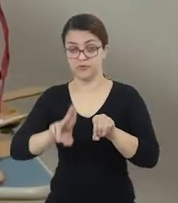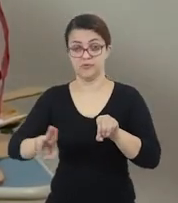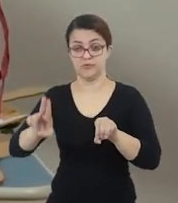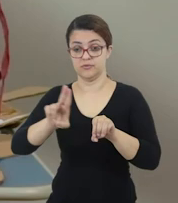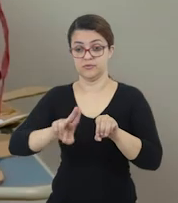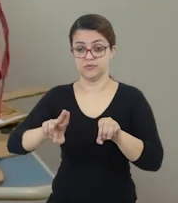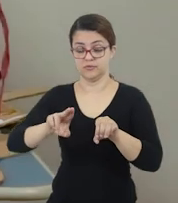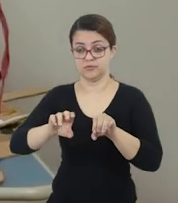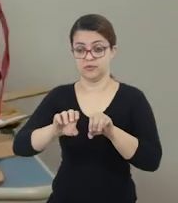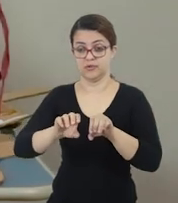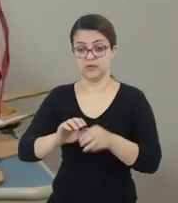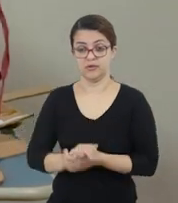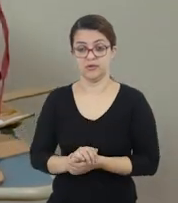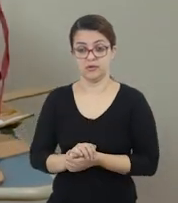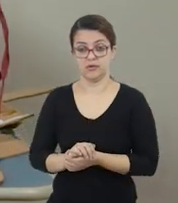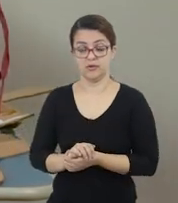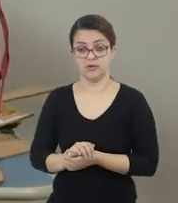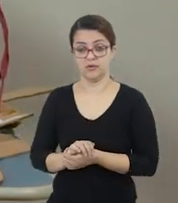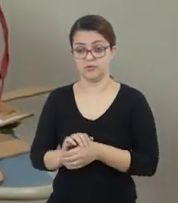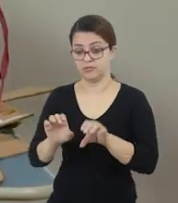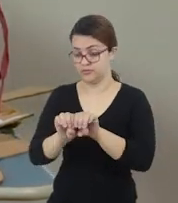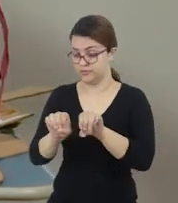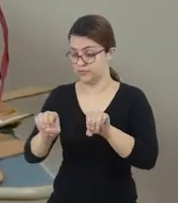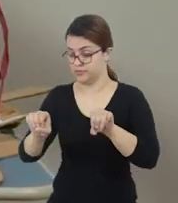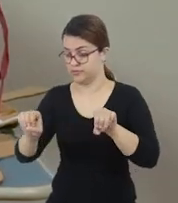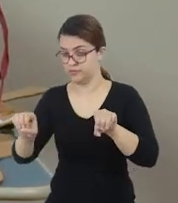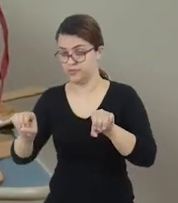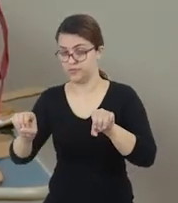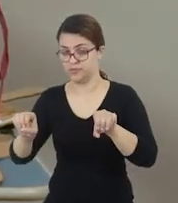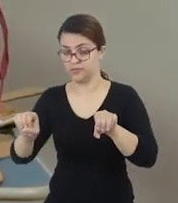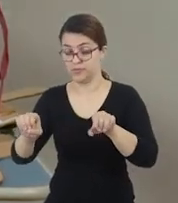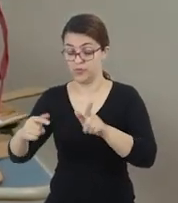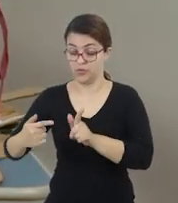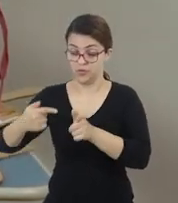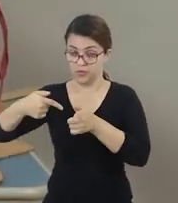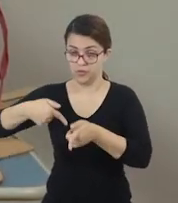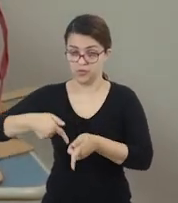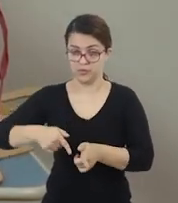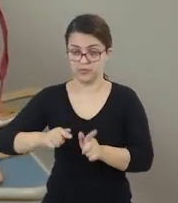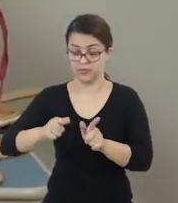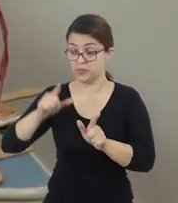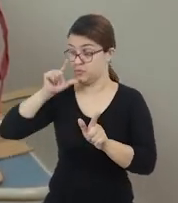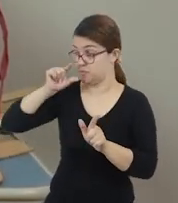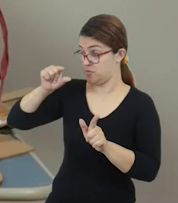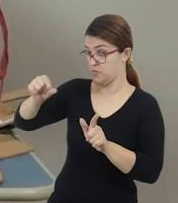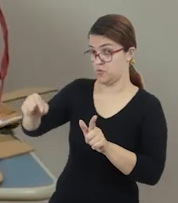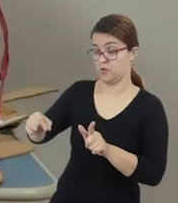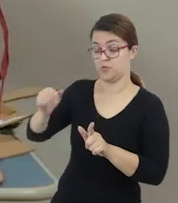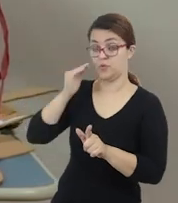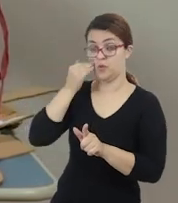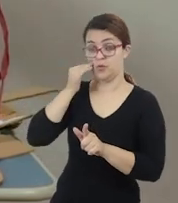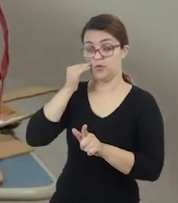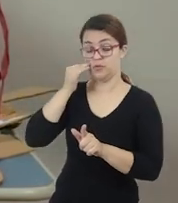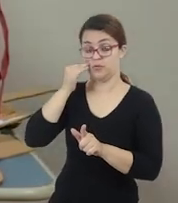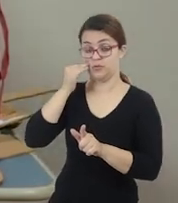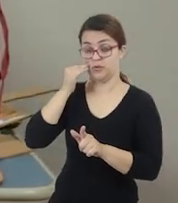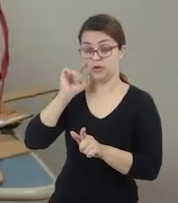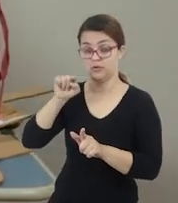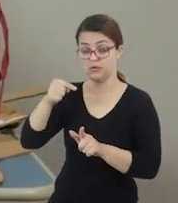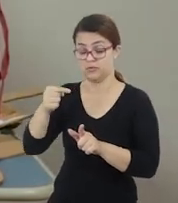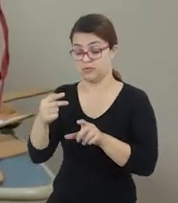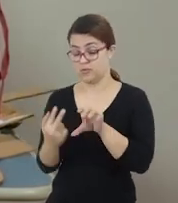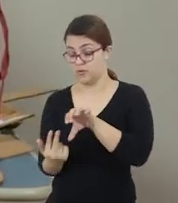papel toalha e desenhei o golfinho aqui, né? O nosso boto. Aí depois é